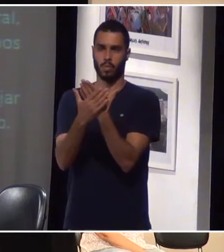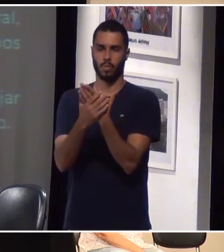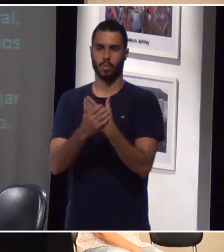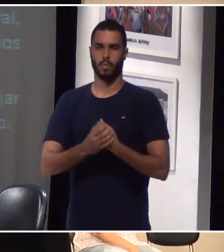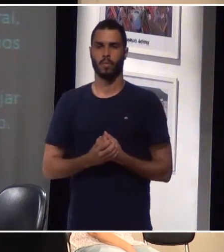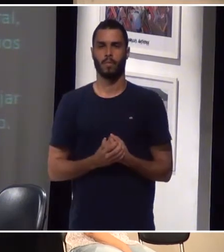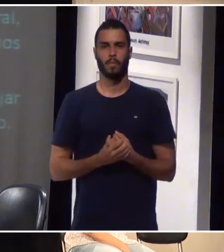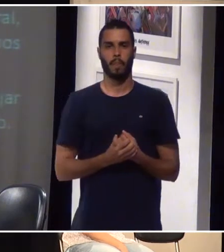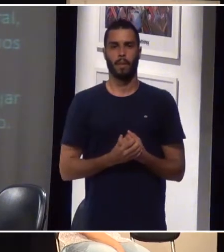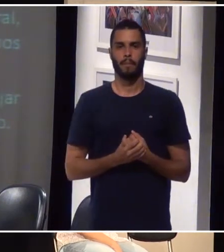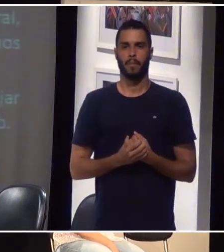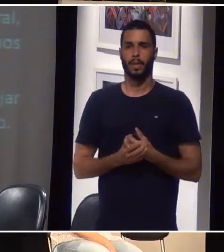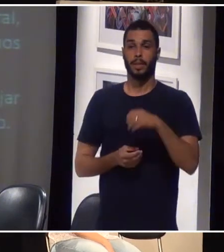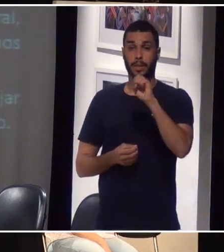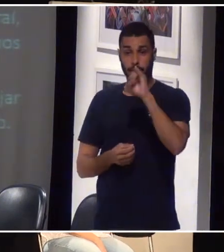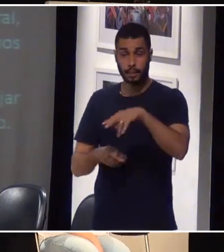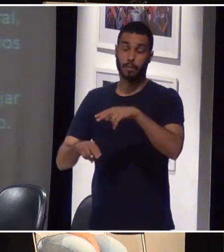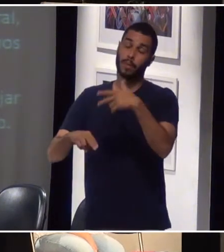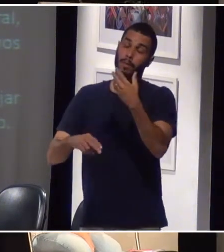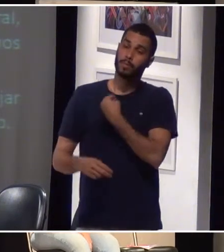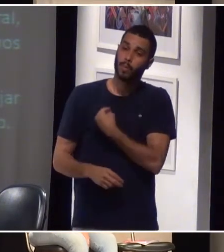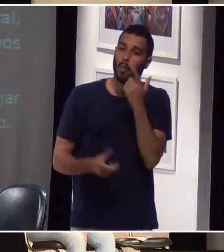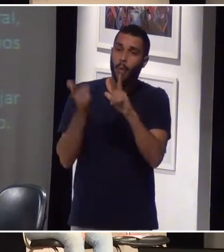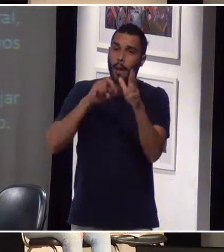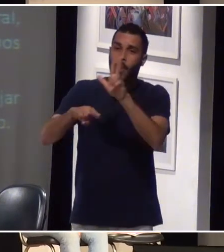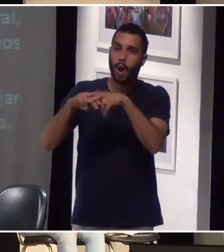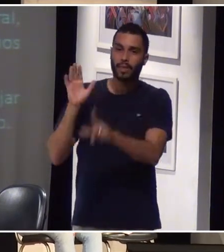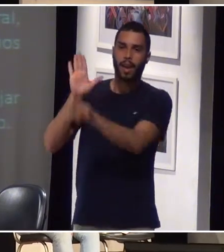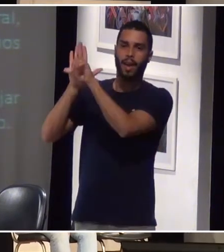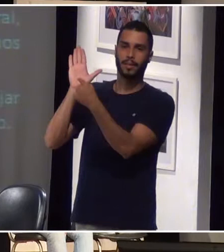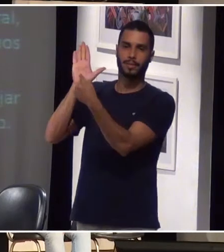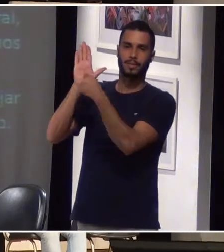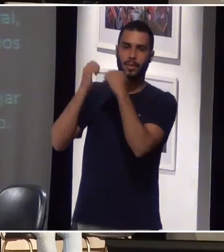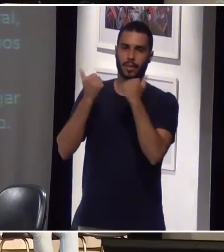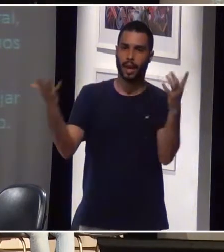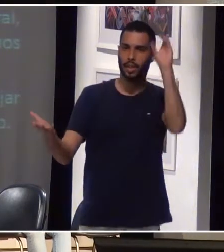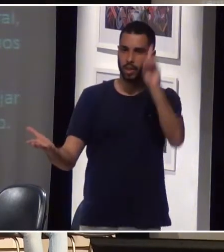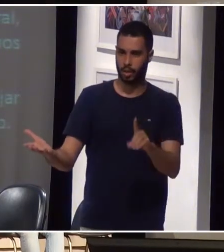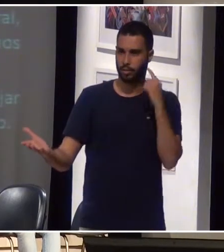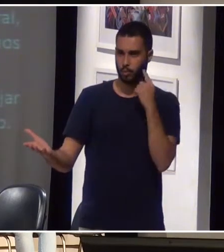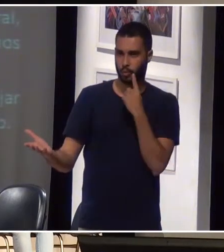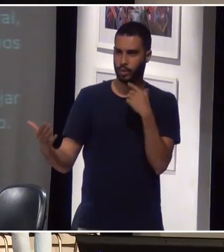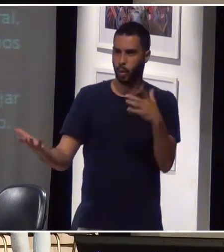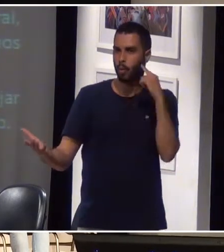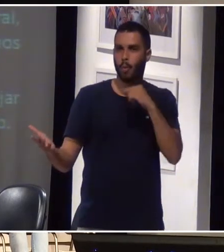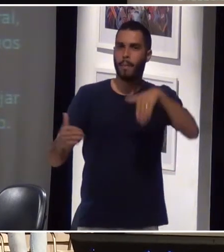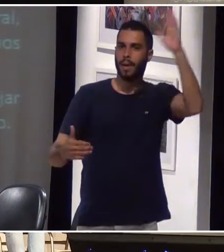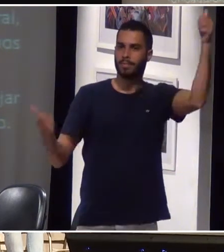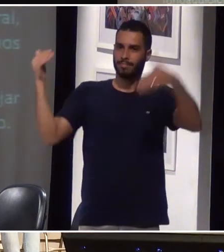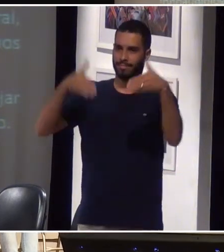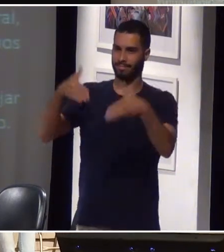por meio do ensino de sua língua a todos os futuros professores. Então, o que eu quero dizer aqui, o que a gente está querendo dizer, é que os